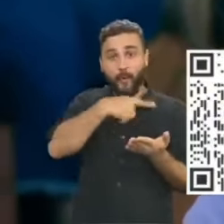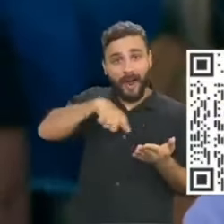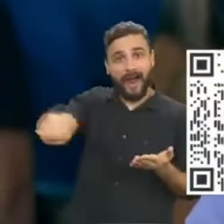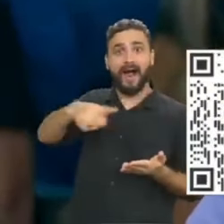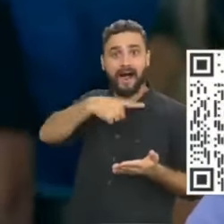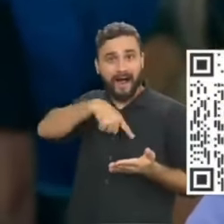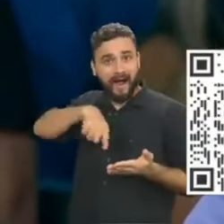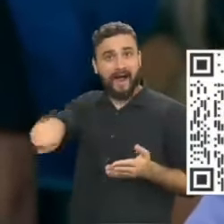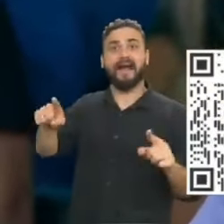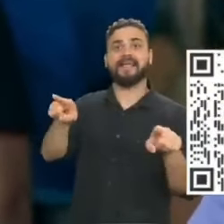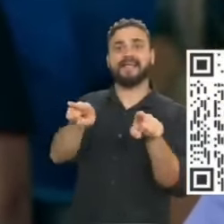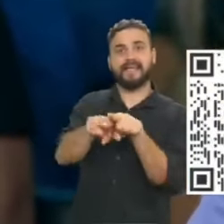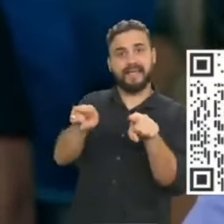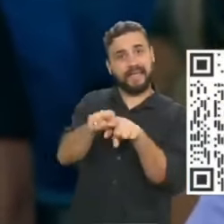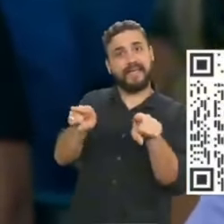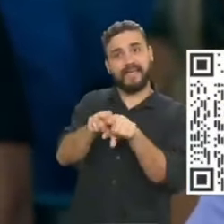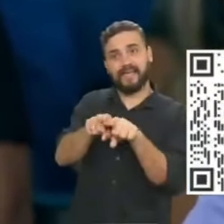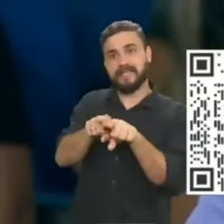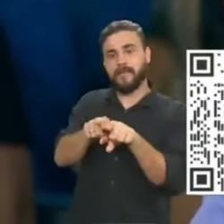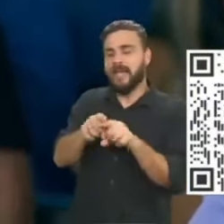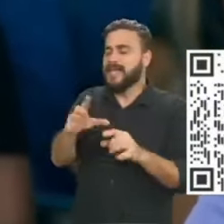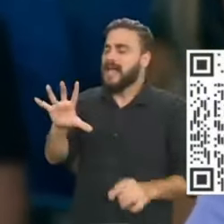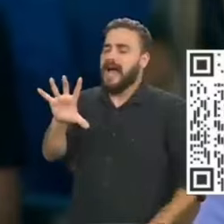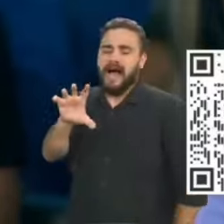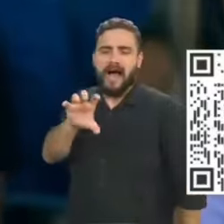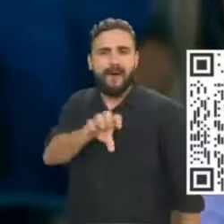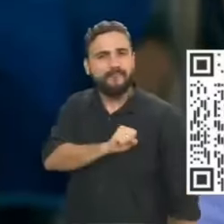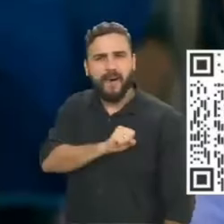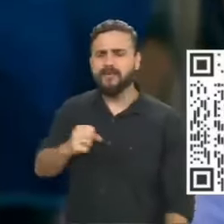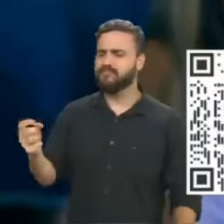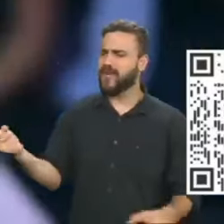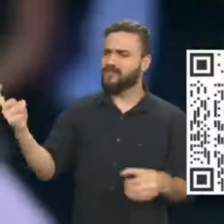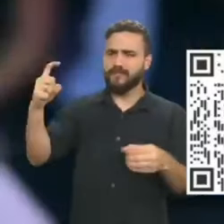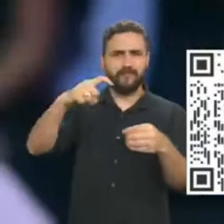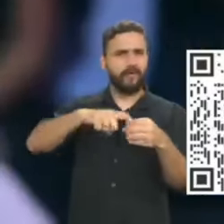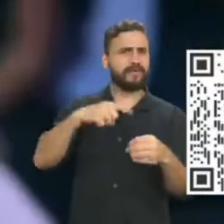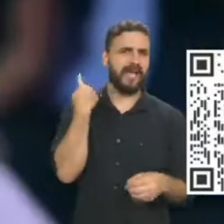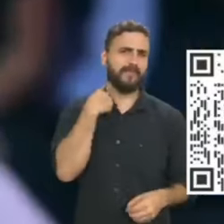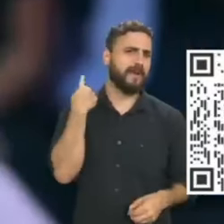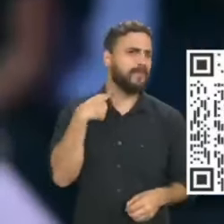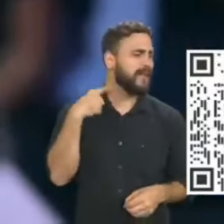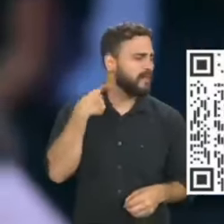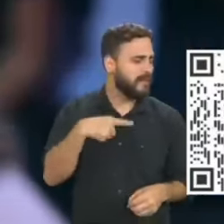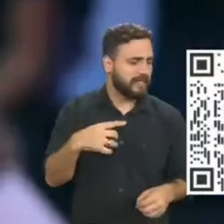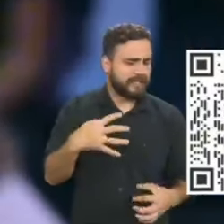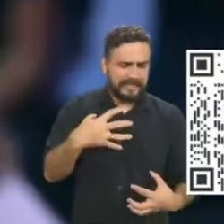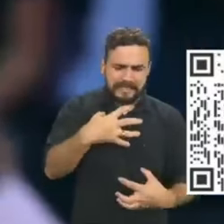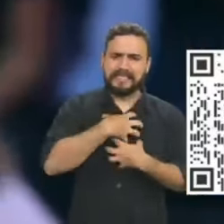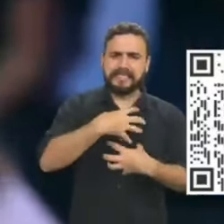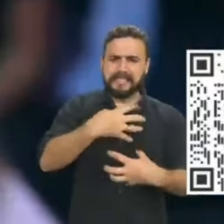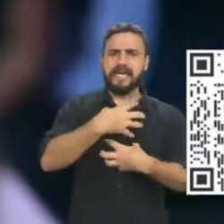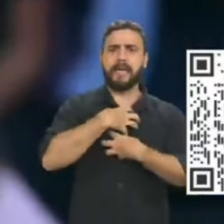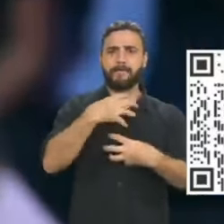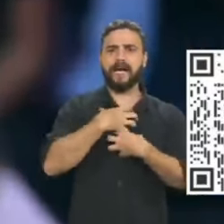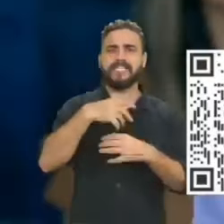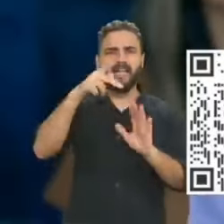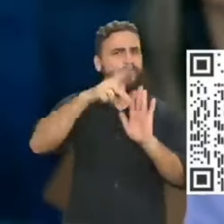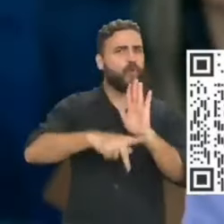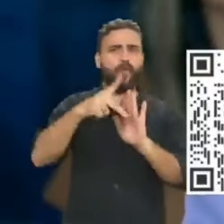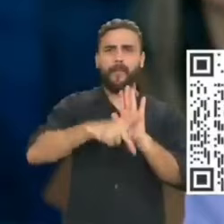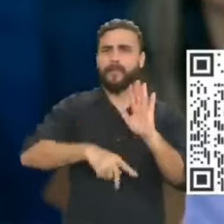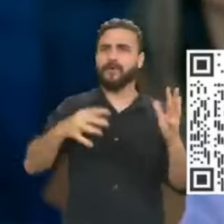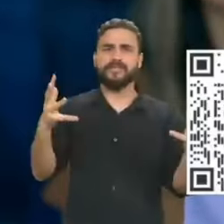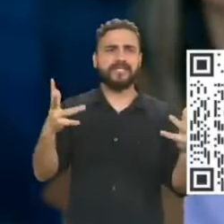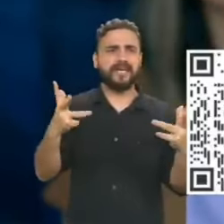gente, e os jovens se encantaram e voltaram contando maravilhas, dizendo: o projeto é incrível. Nós nos